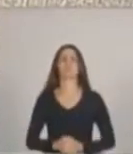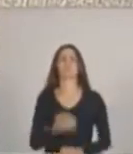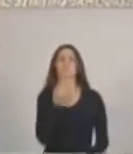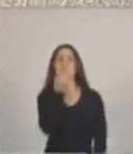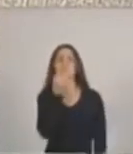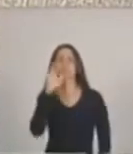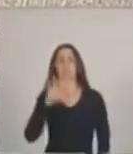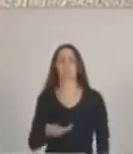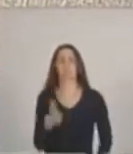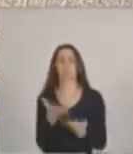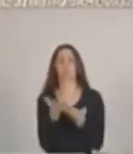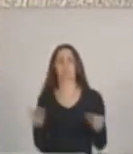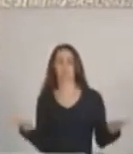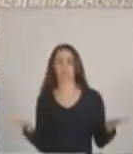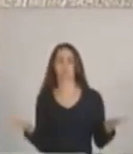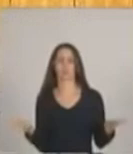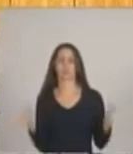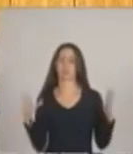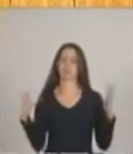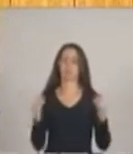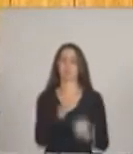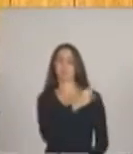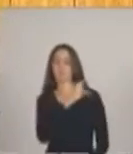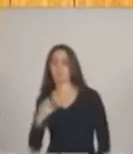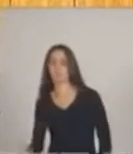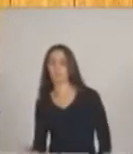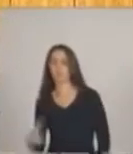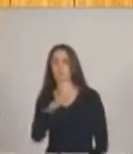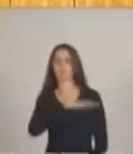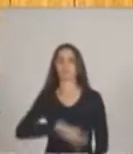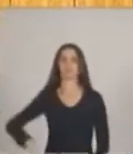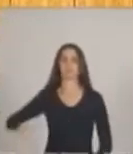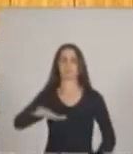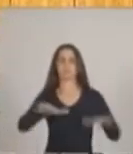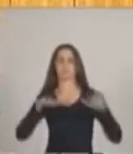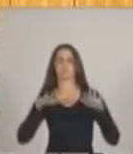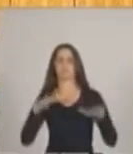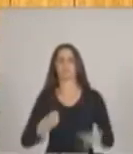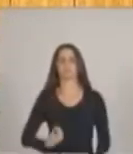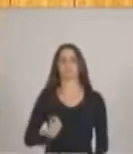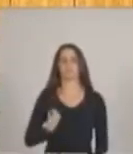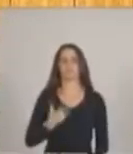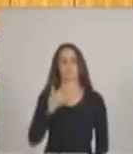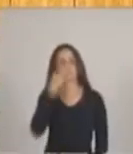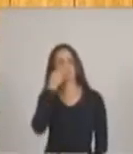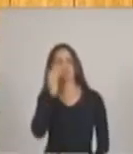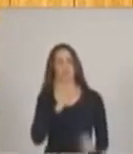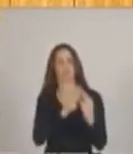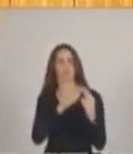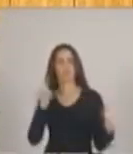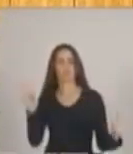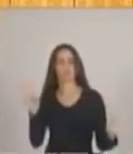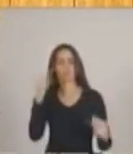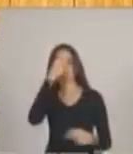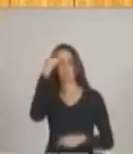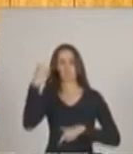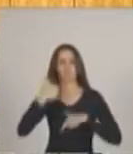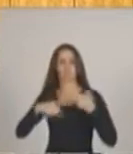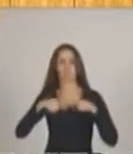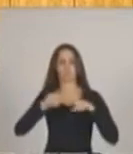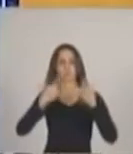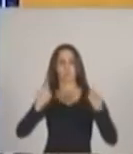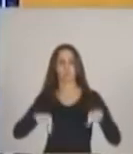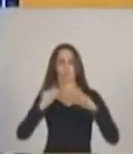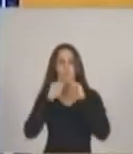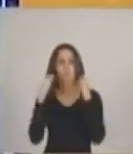tarde. Boa tarde aos demais colegas que estão no plenário, aqueles que estão no plenário virtual, aos funcionários da casa e aqueles que nos assistem pela